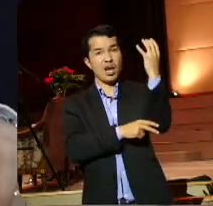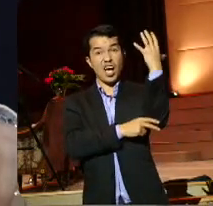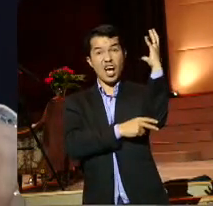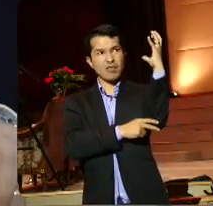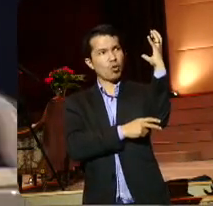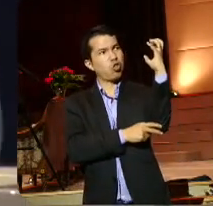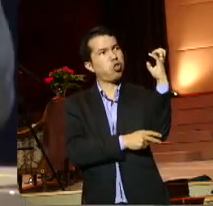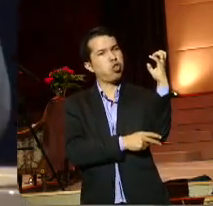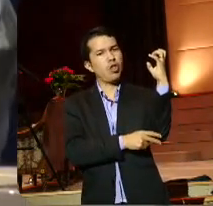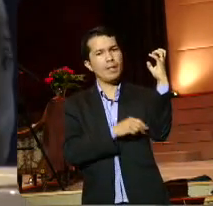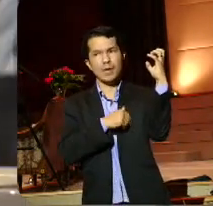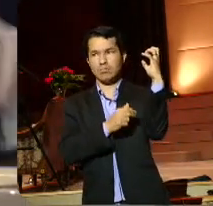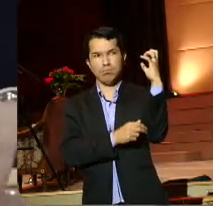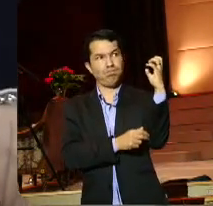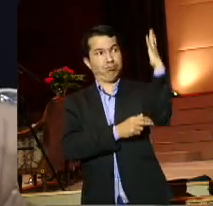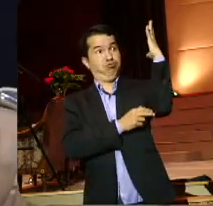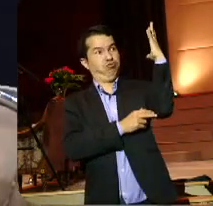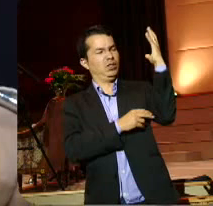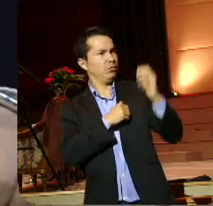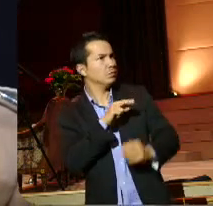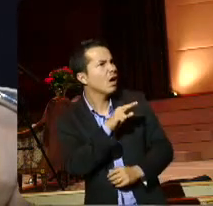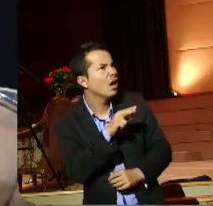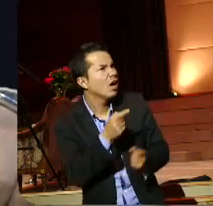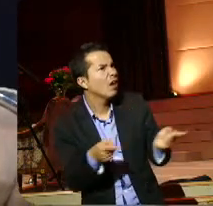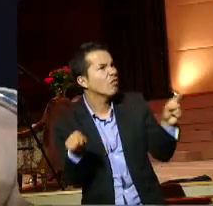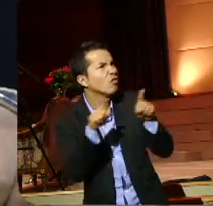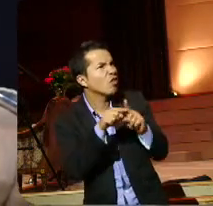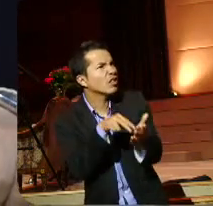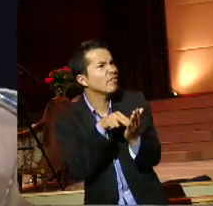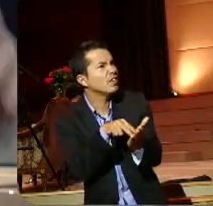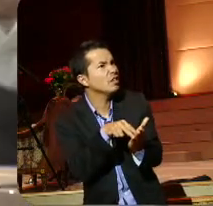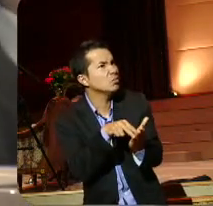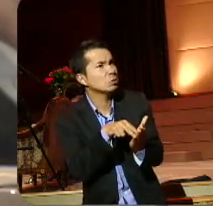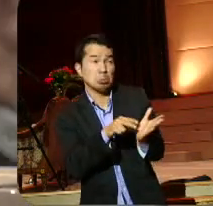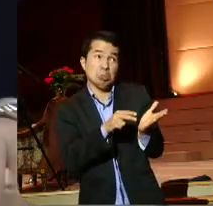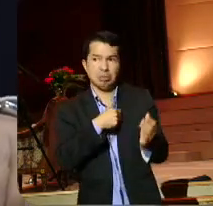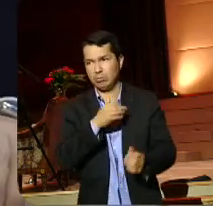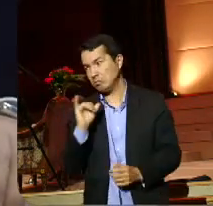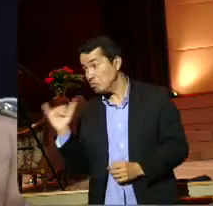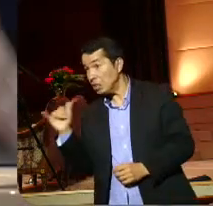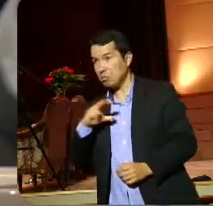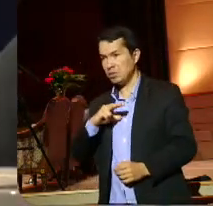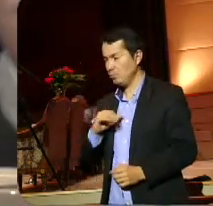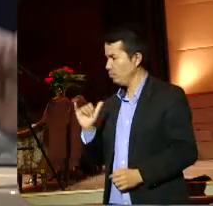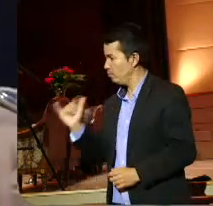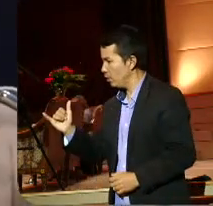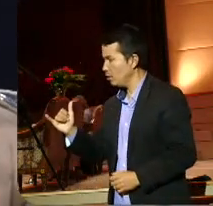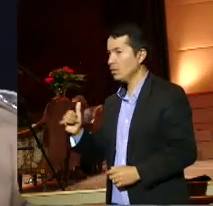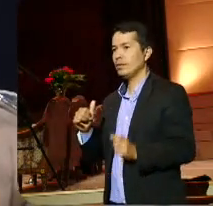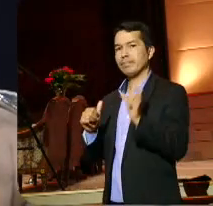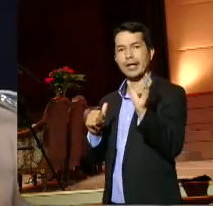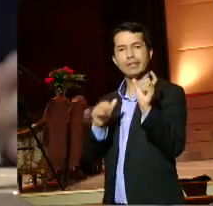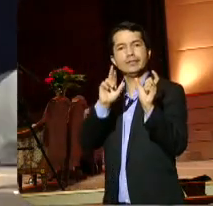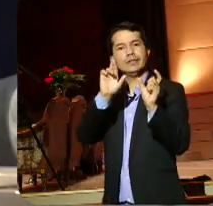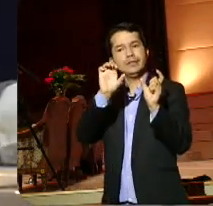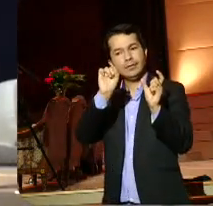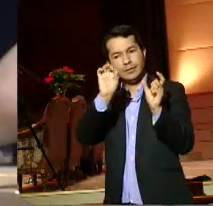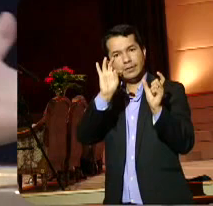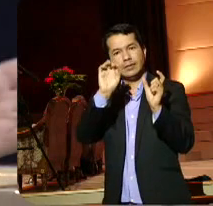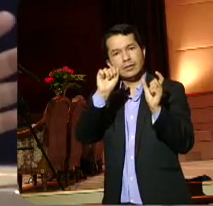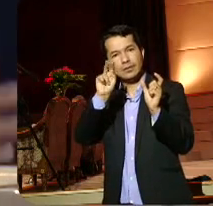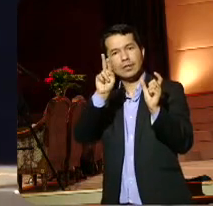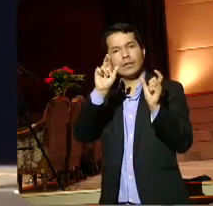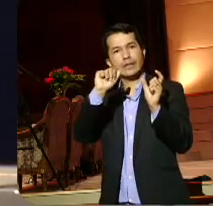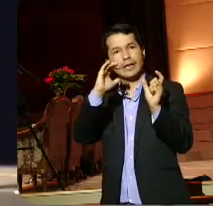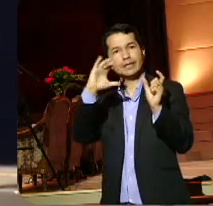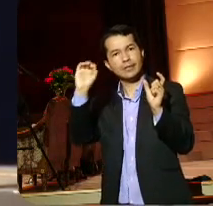que ele precisa orar por restauração. E ela foi lá e falou para o Gary: restauração. E ele disse: Senhor, outra